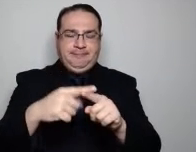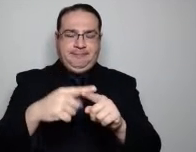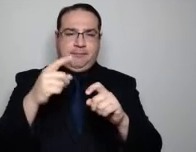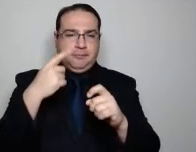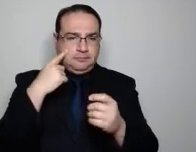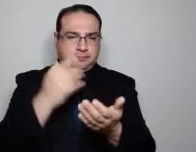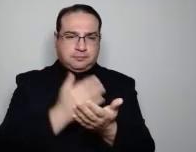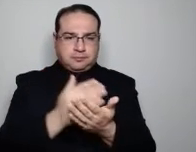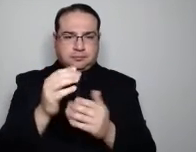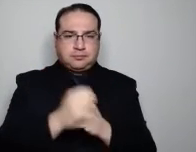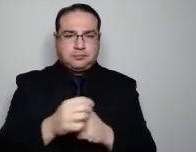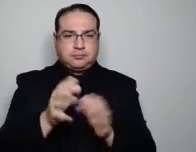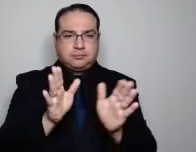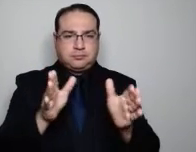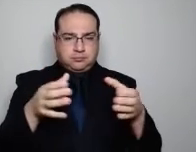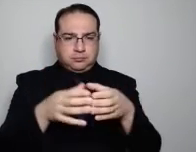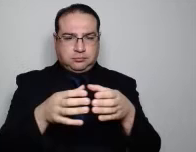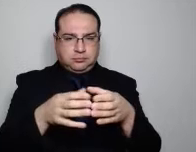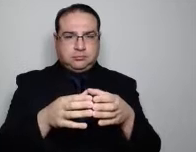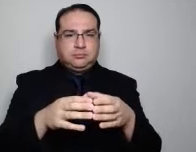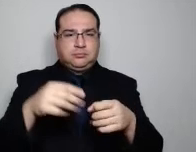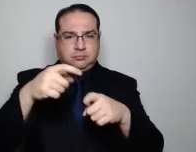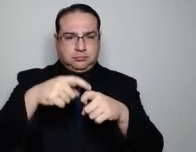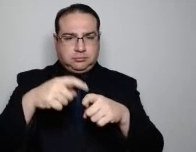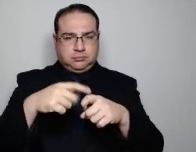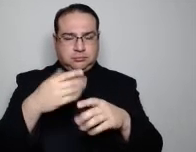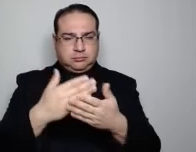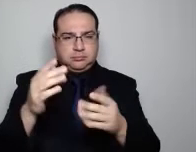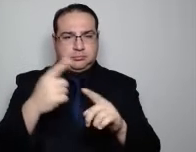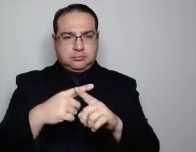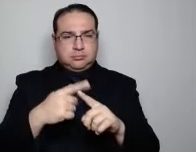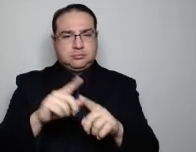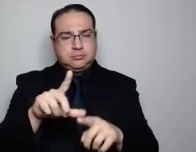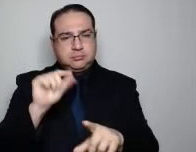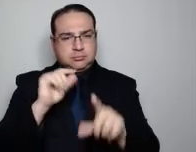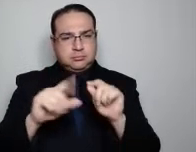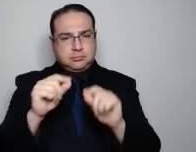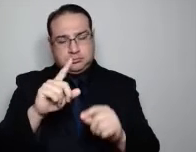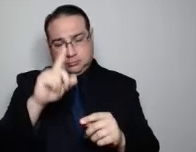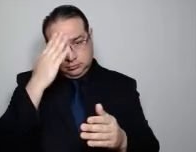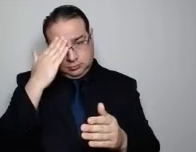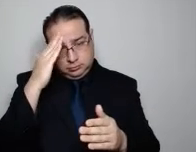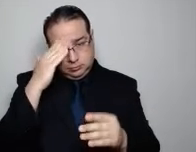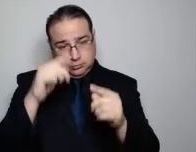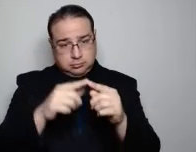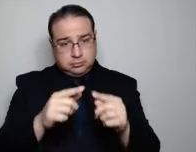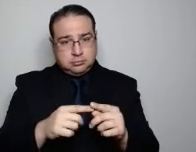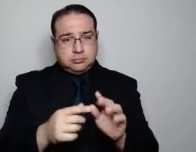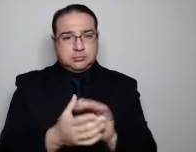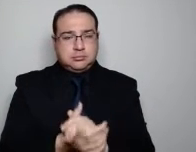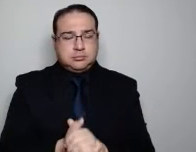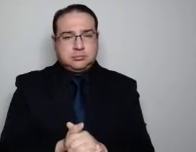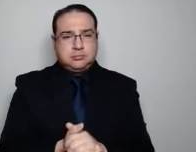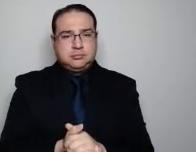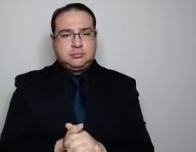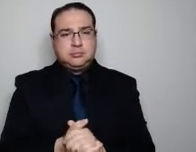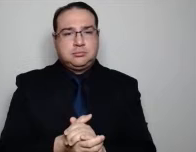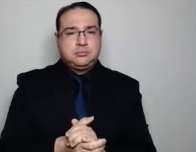da cooperativa médica. Alternativamente, caso vossas excelências não entendam desta forma, que o médico